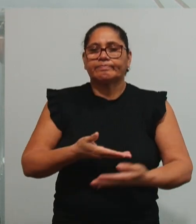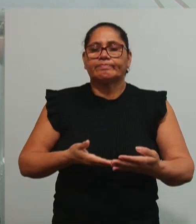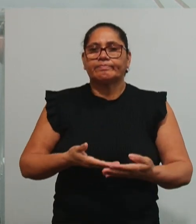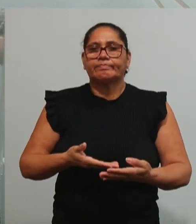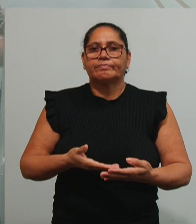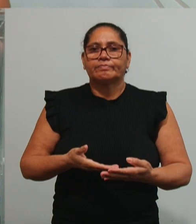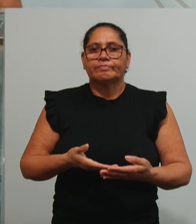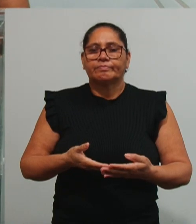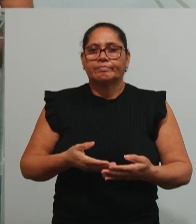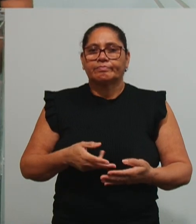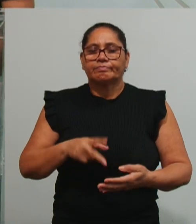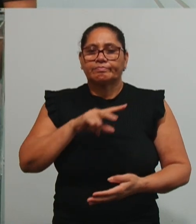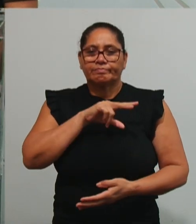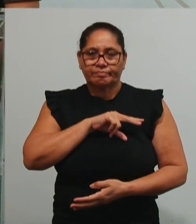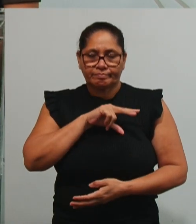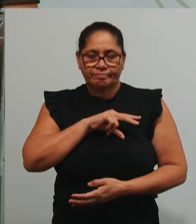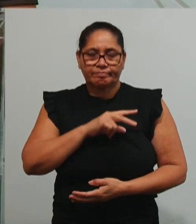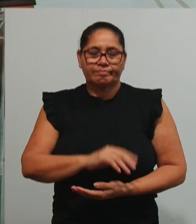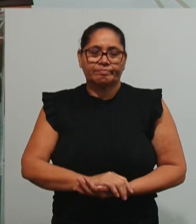né, para o setor privado.